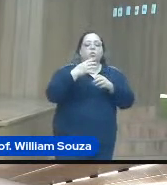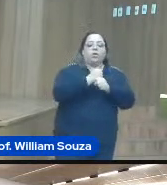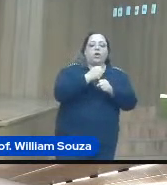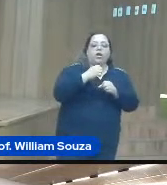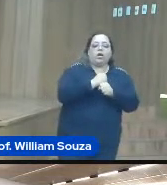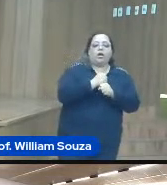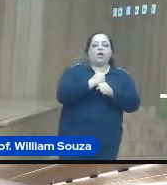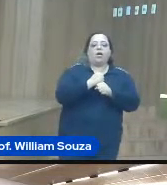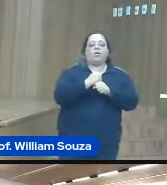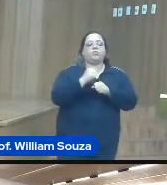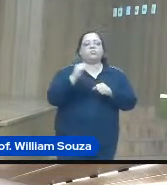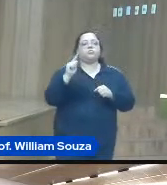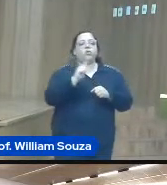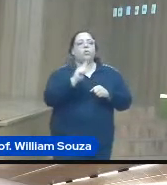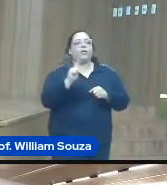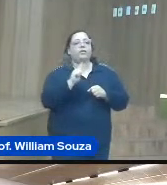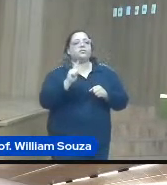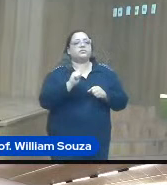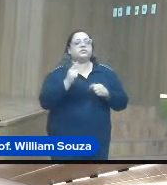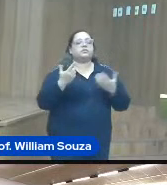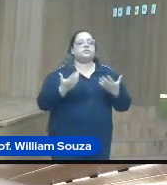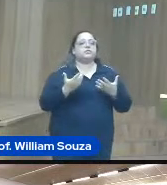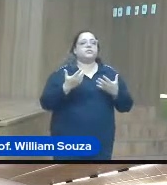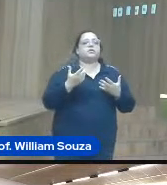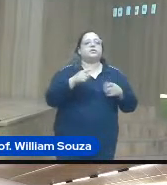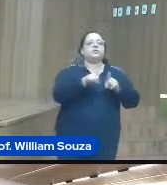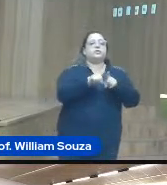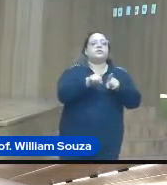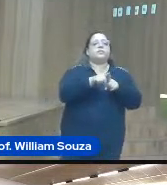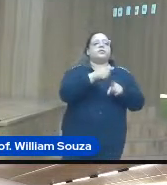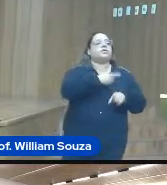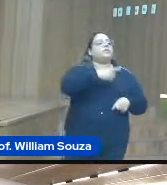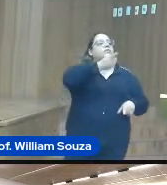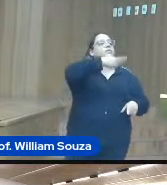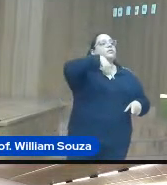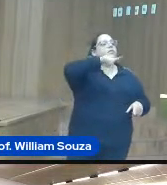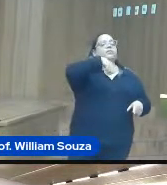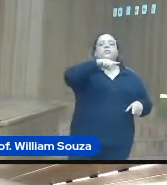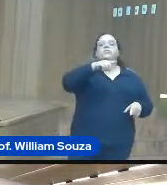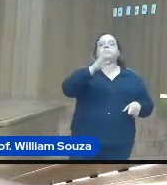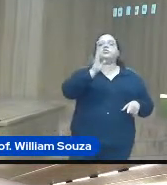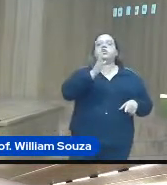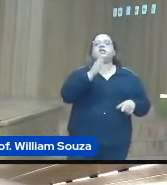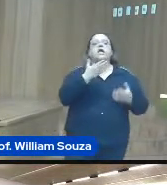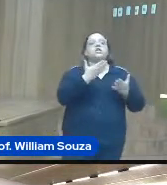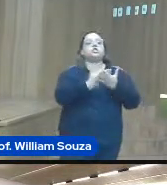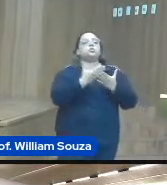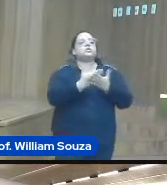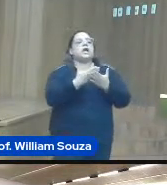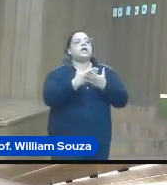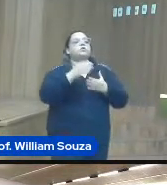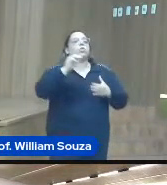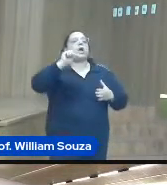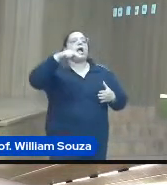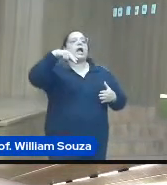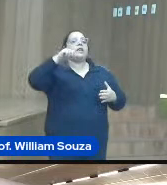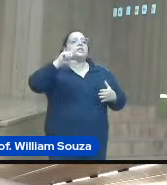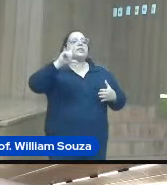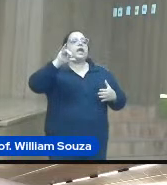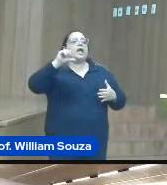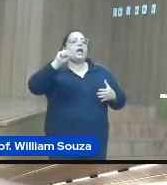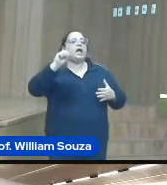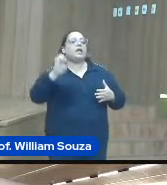número. Então, por exemplo, o pessoal que estiver aí na plateia, que tenha estudado já análise, por exemplo, ou que tenha feito um curso